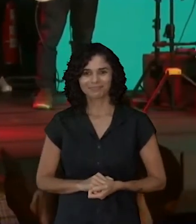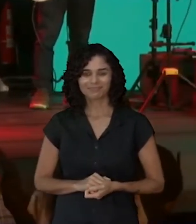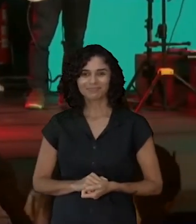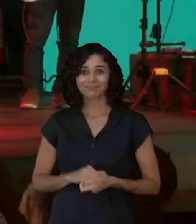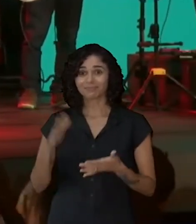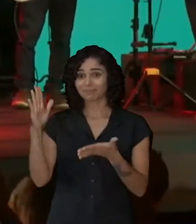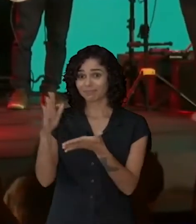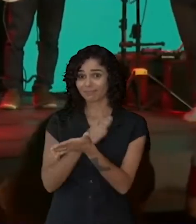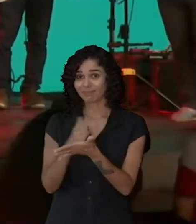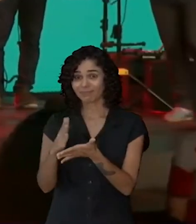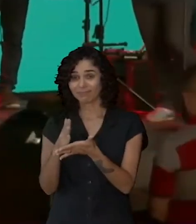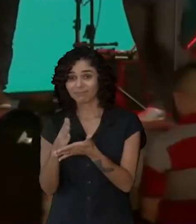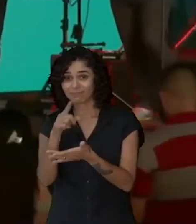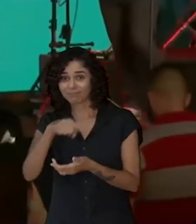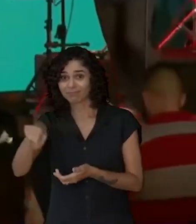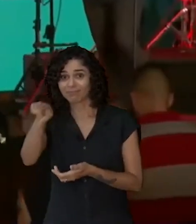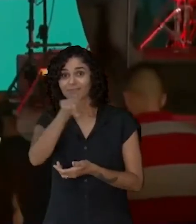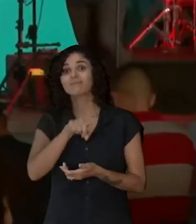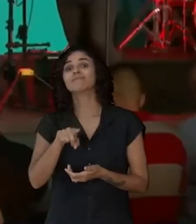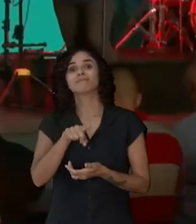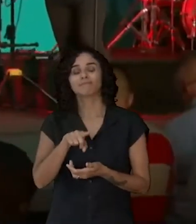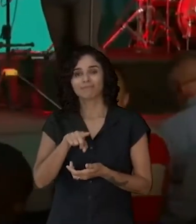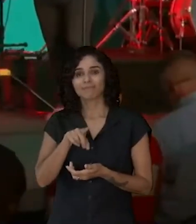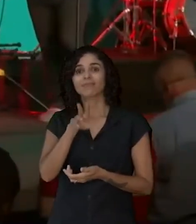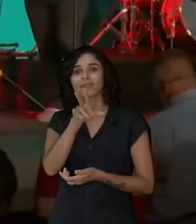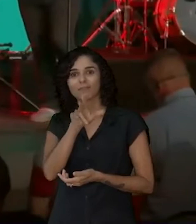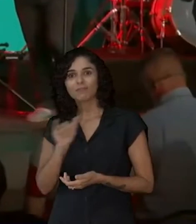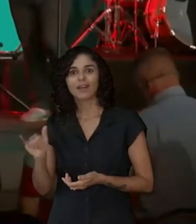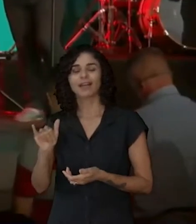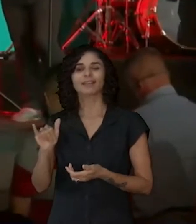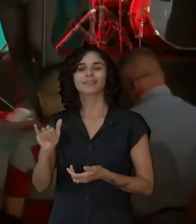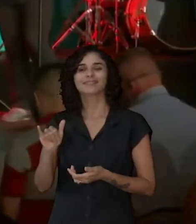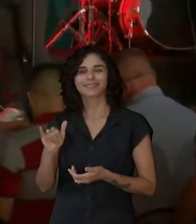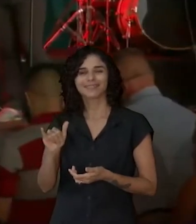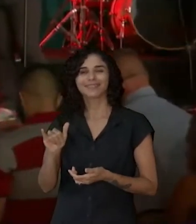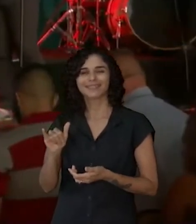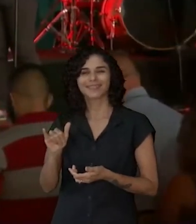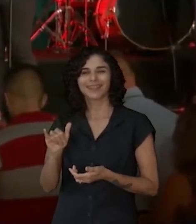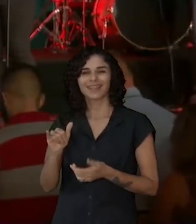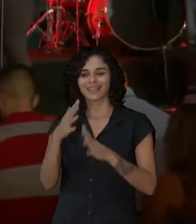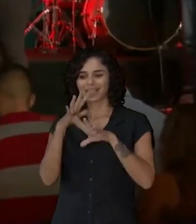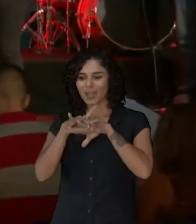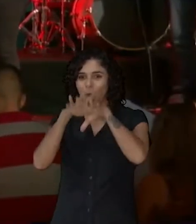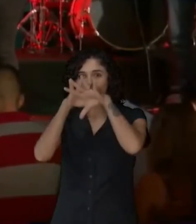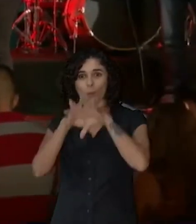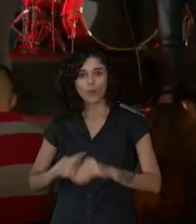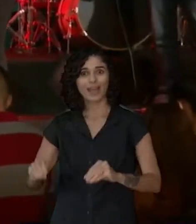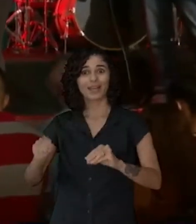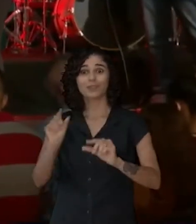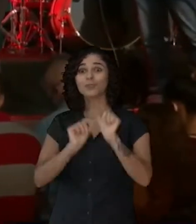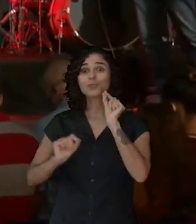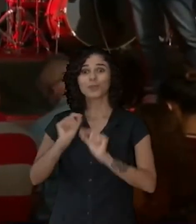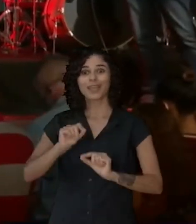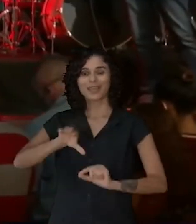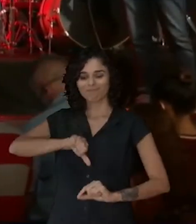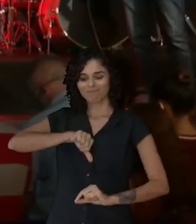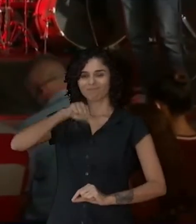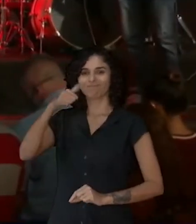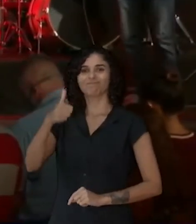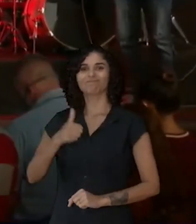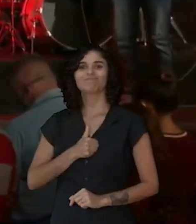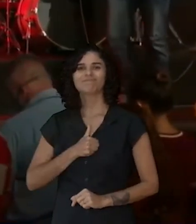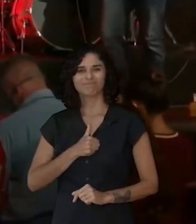Alguns de vocês vão ser curados da rejeição e da baixa autoestima. Sabe por quê?